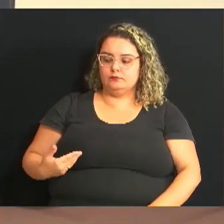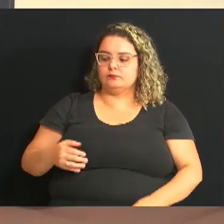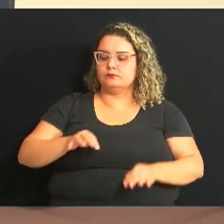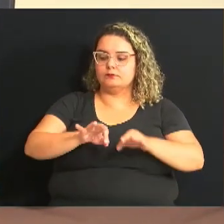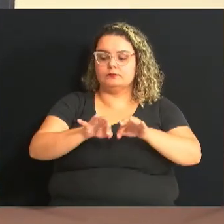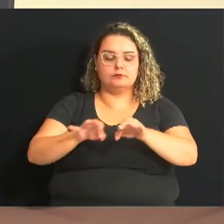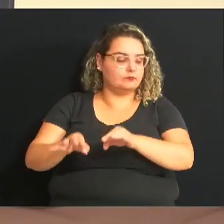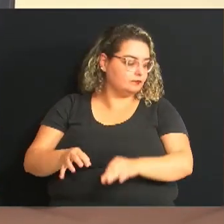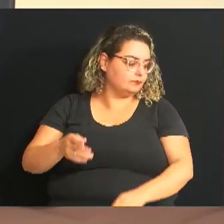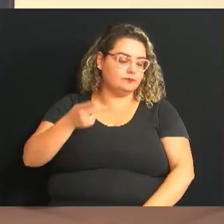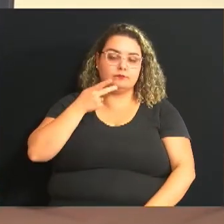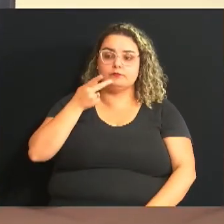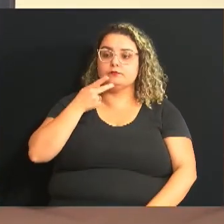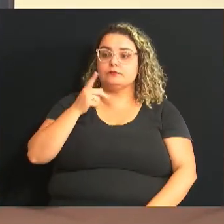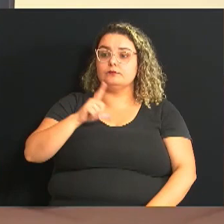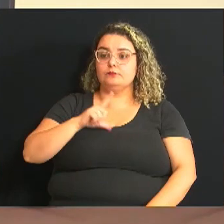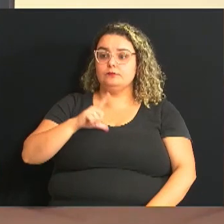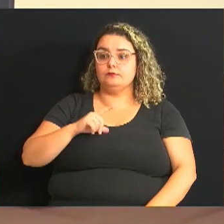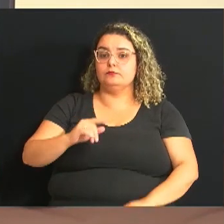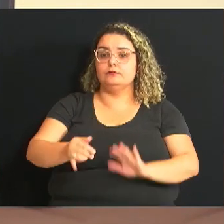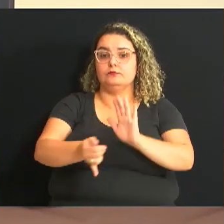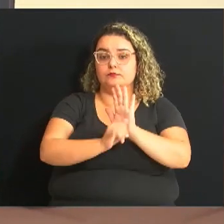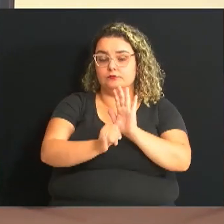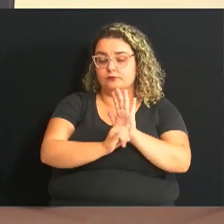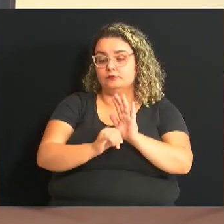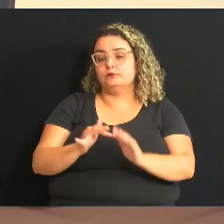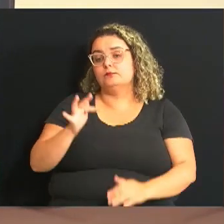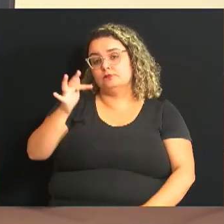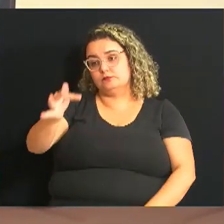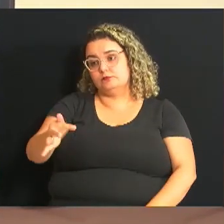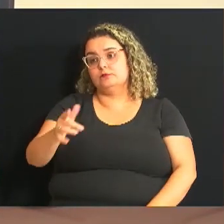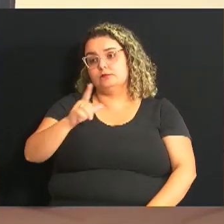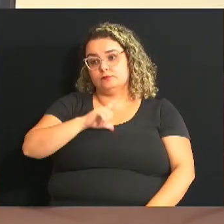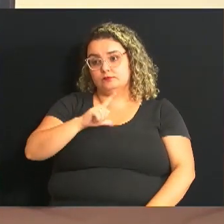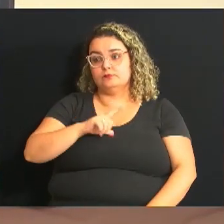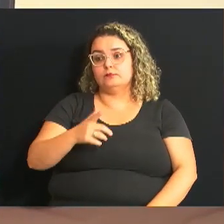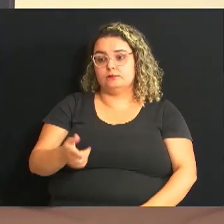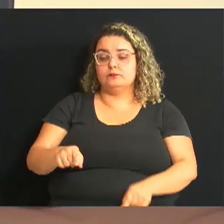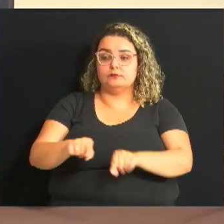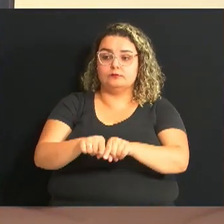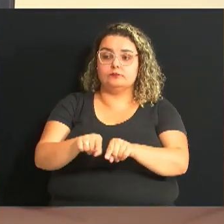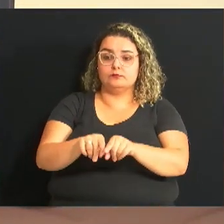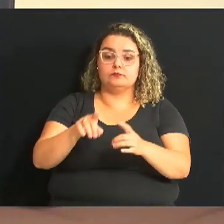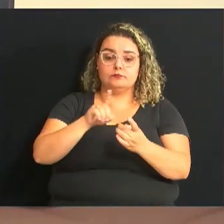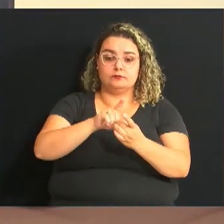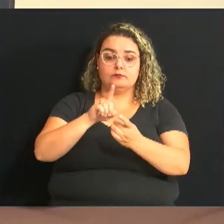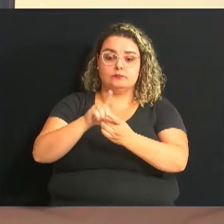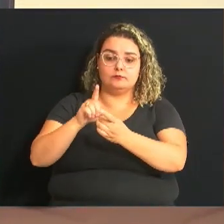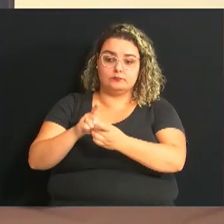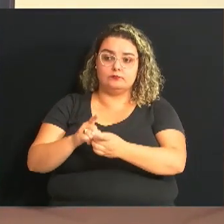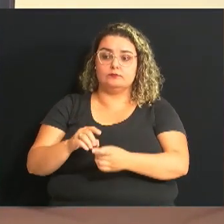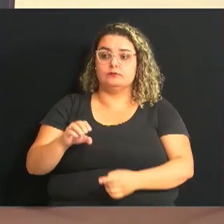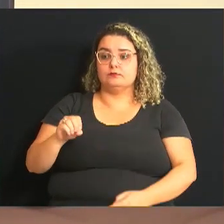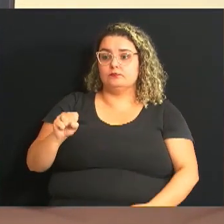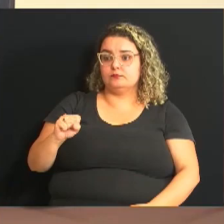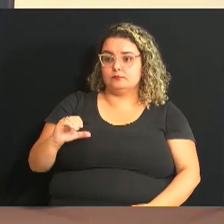a gente vai ter um edital de futuramente, inclusive, tem a questão também do atendimento pelas OSCs da pessoa idosa. Como que a